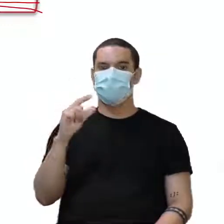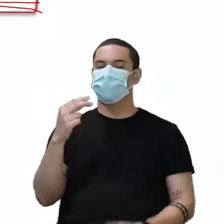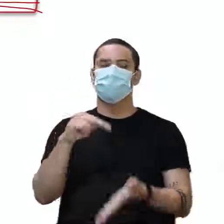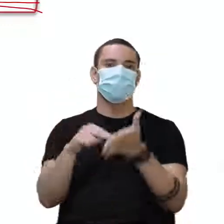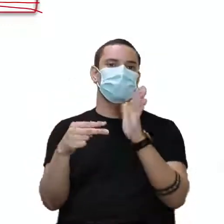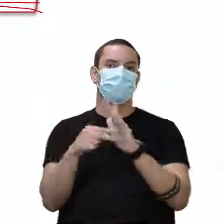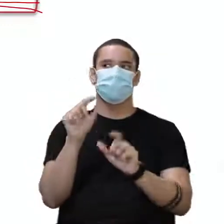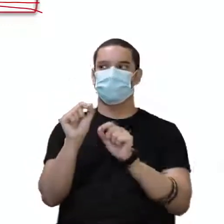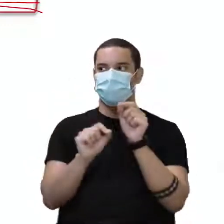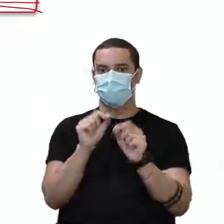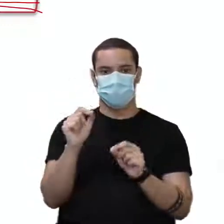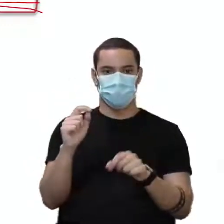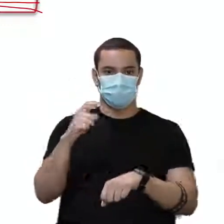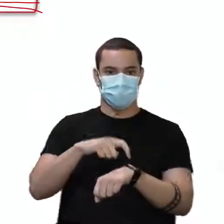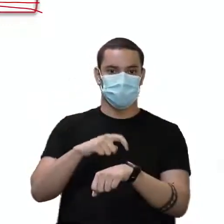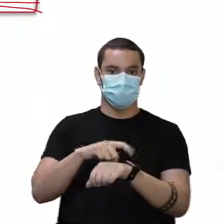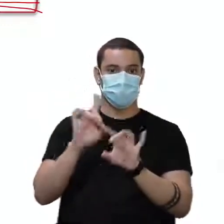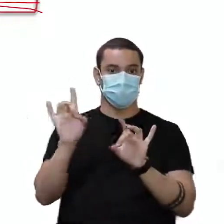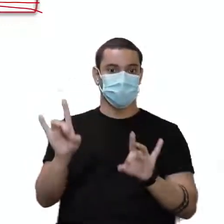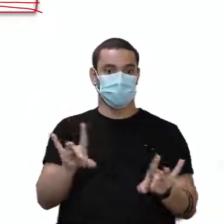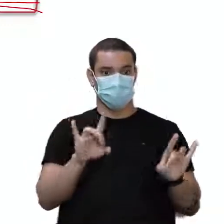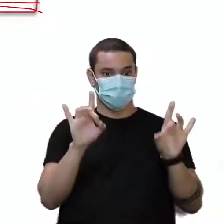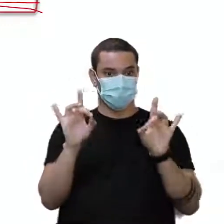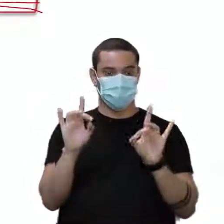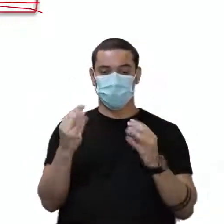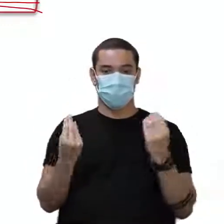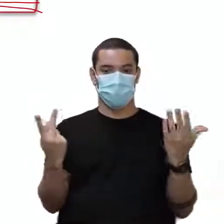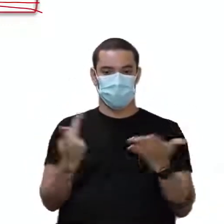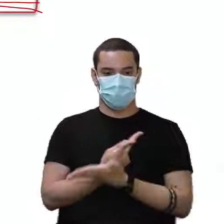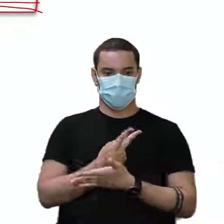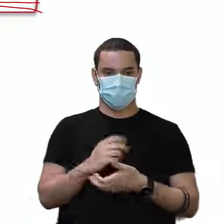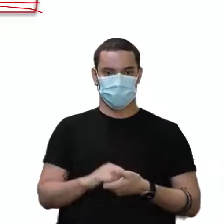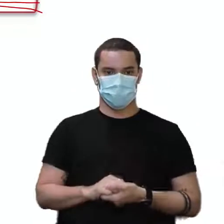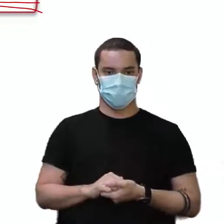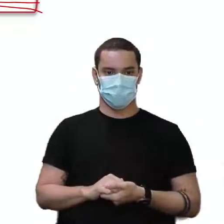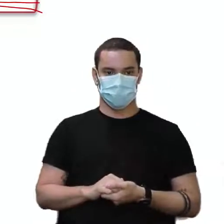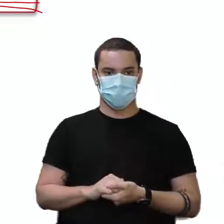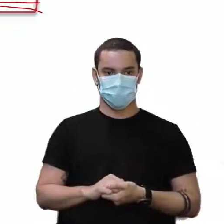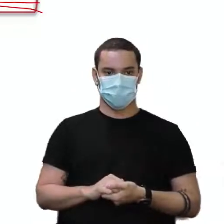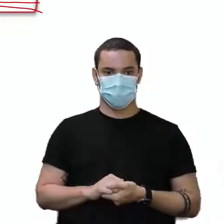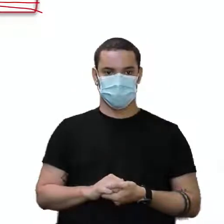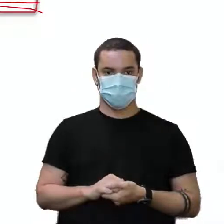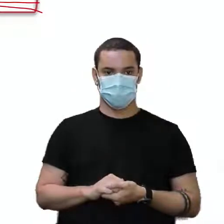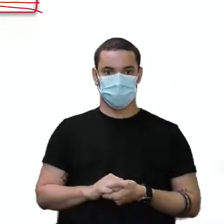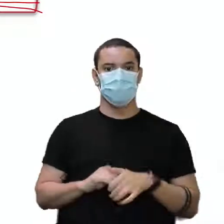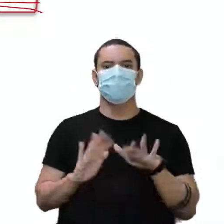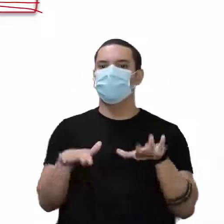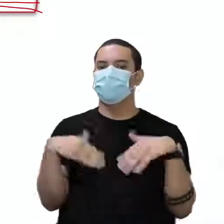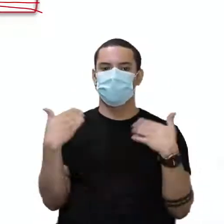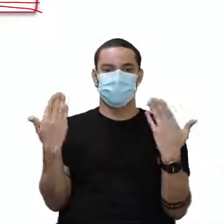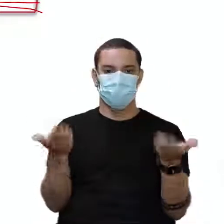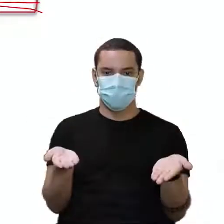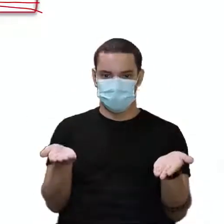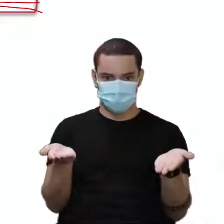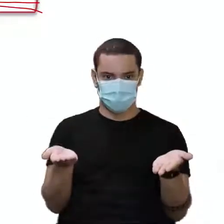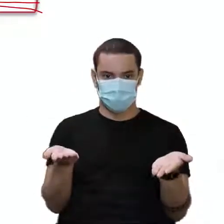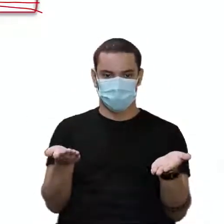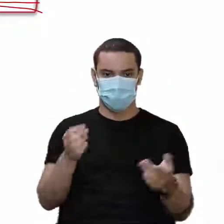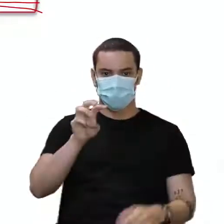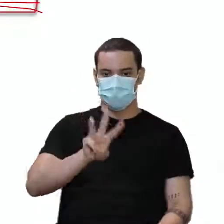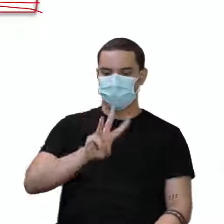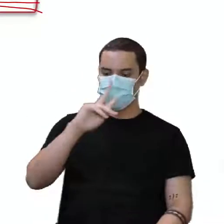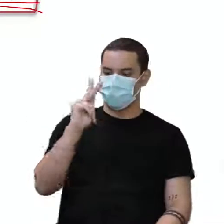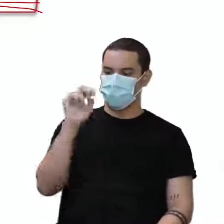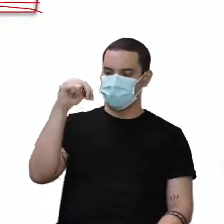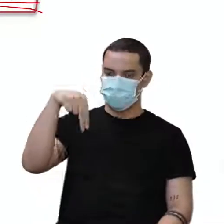bacana. And when was that? Aí ela pergunta aqui, ela pergunta, e quando foi isso? And when, quando